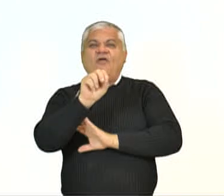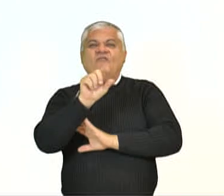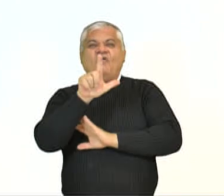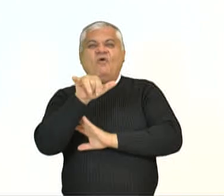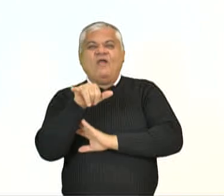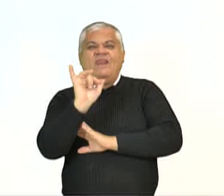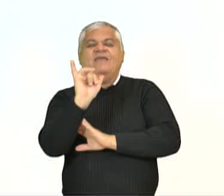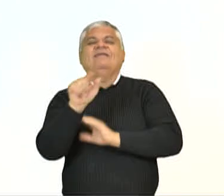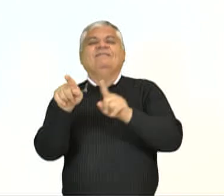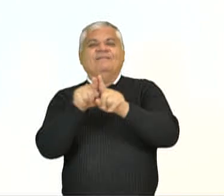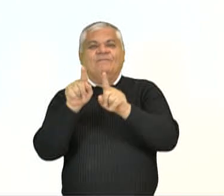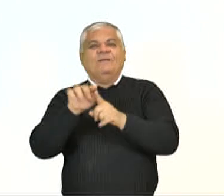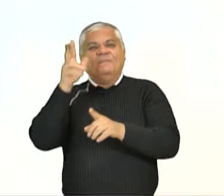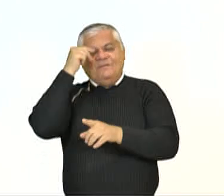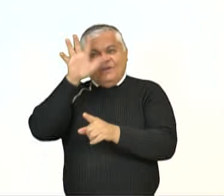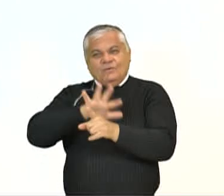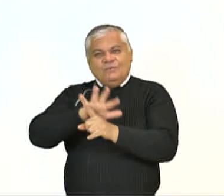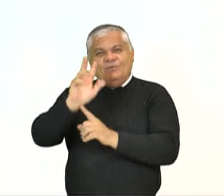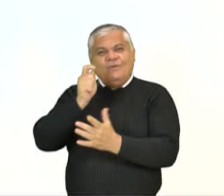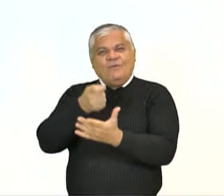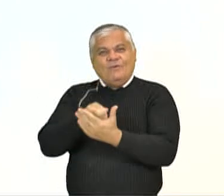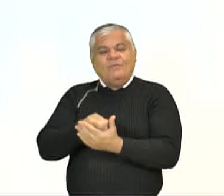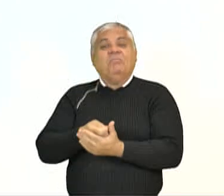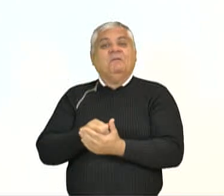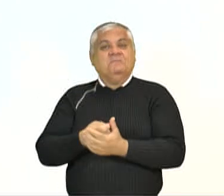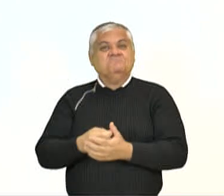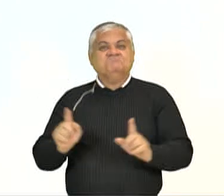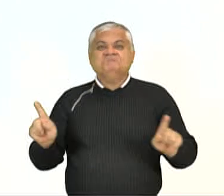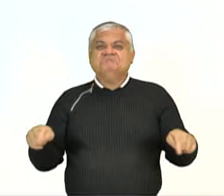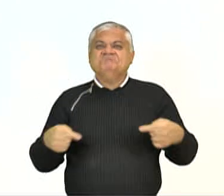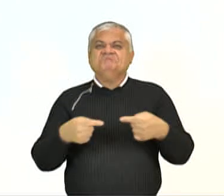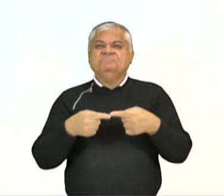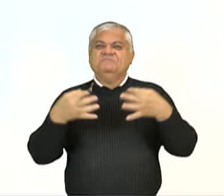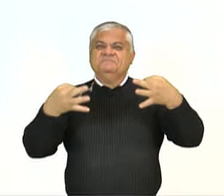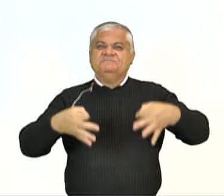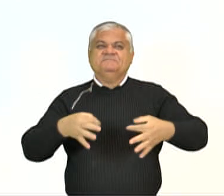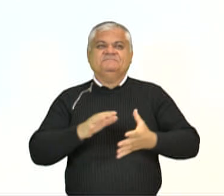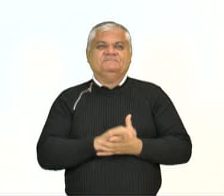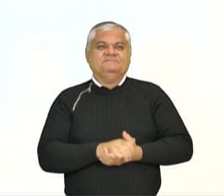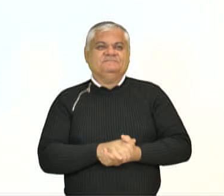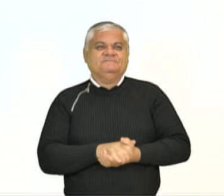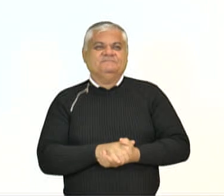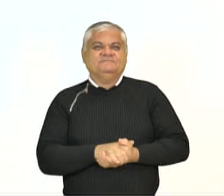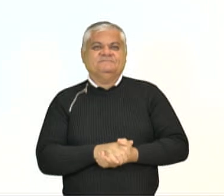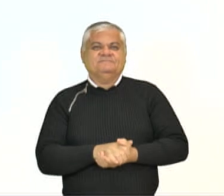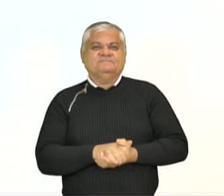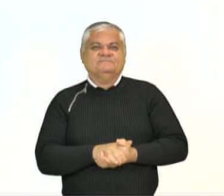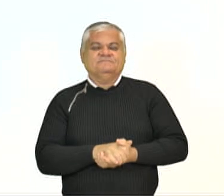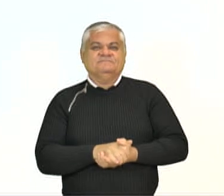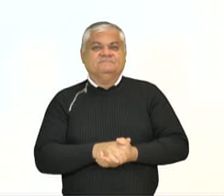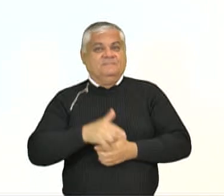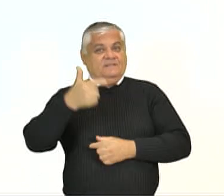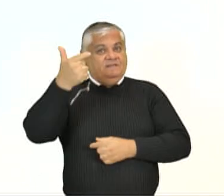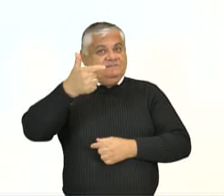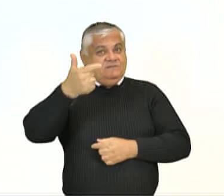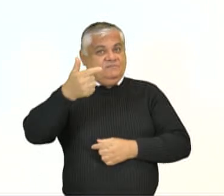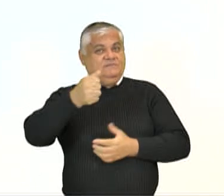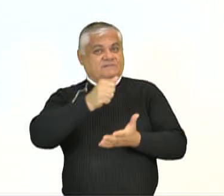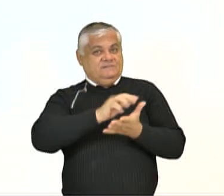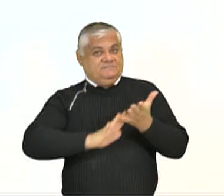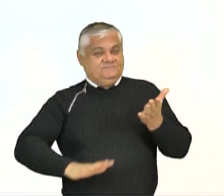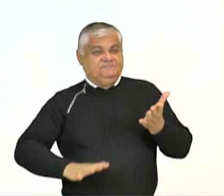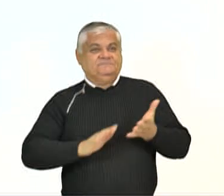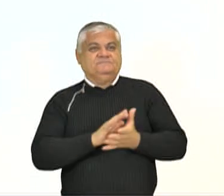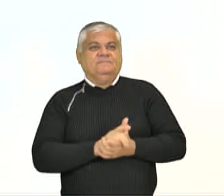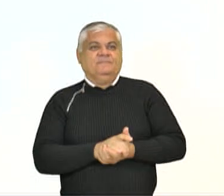público consumidor e copiar o que deu certo, né, que é o que o Nussmann falou. E a gente chega no nosso segundo